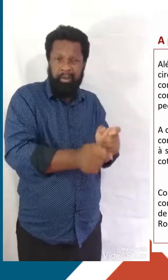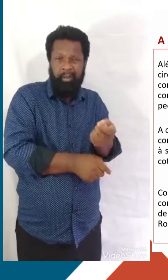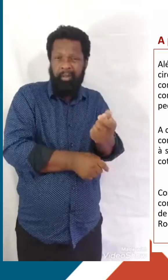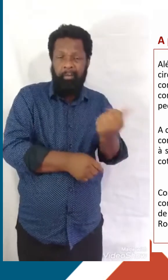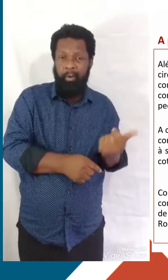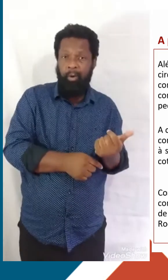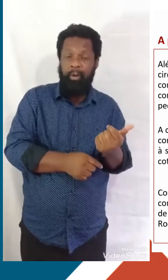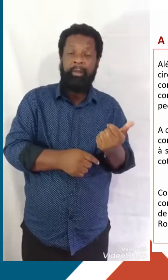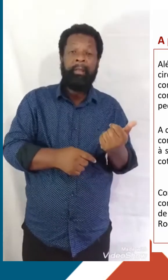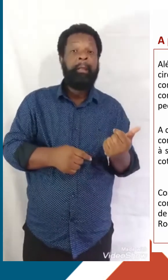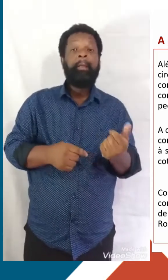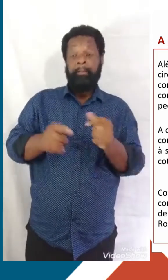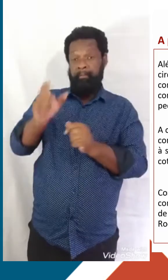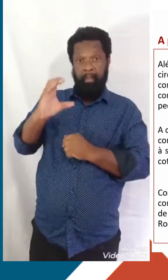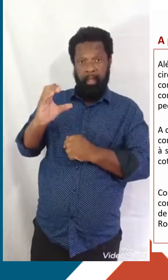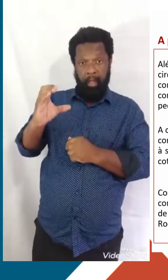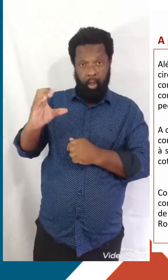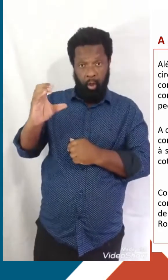conflito. E na crônica,